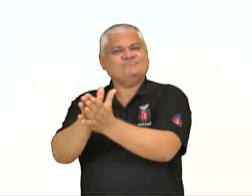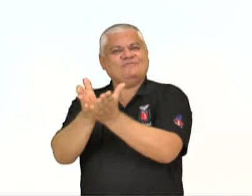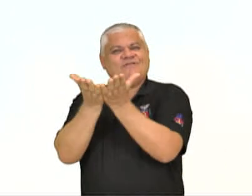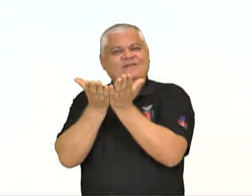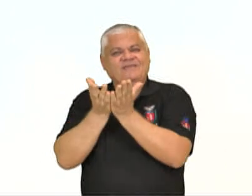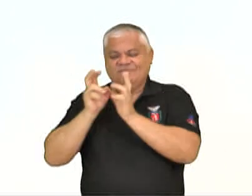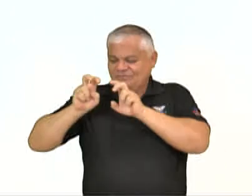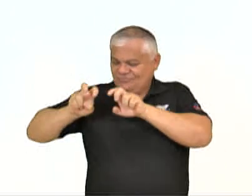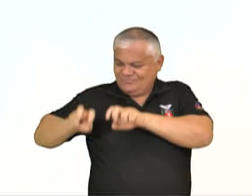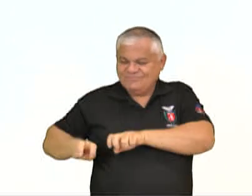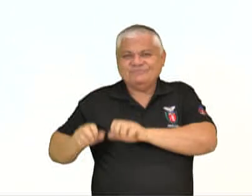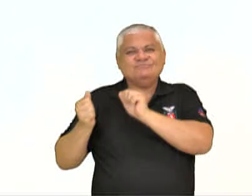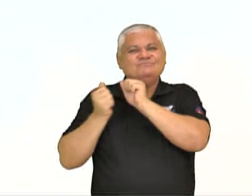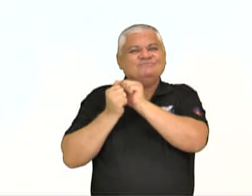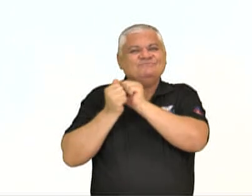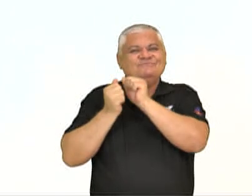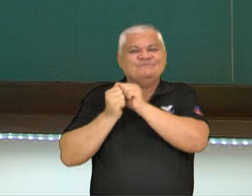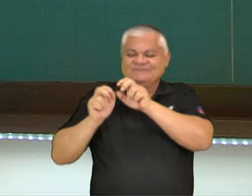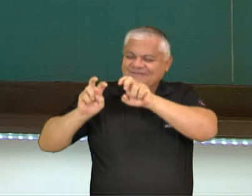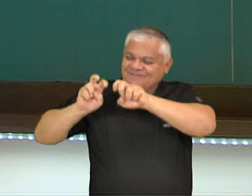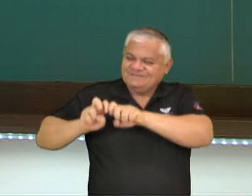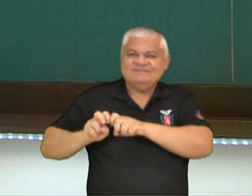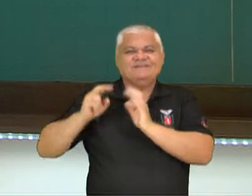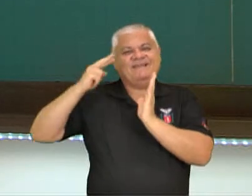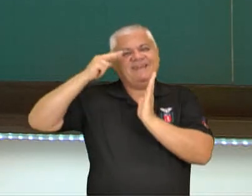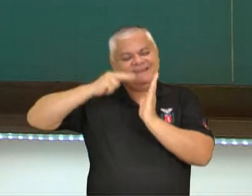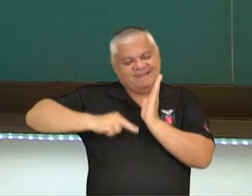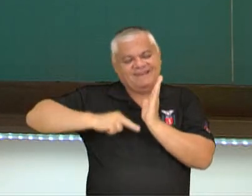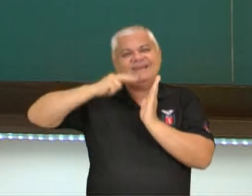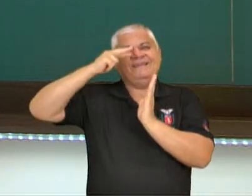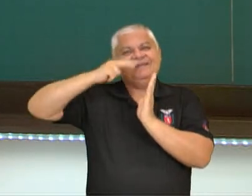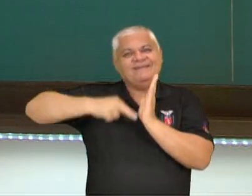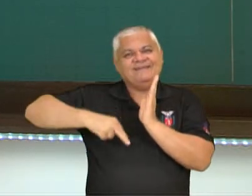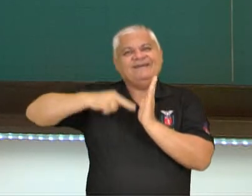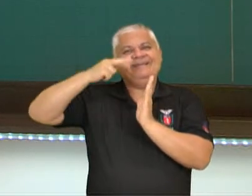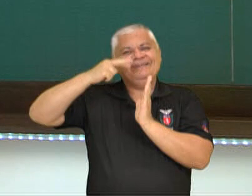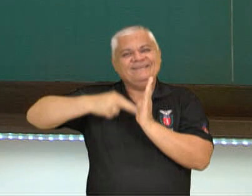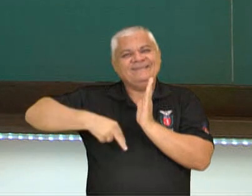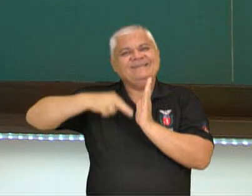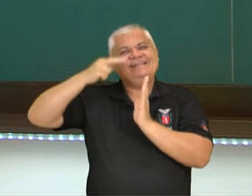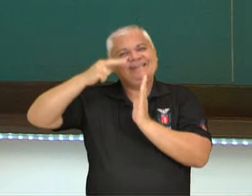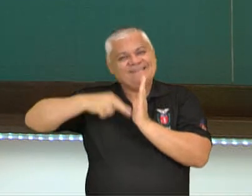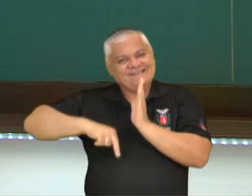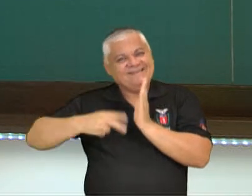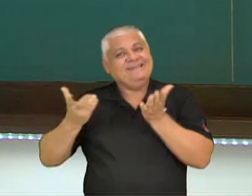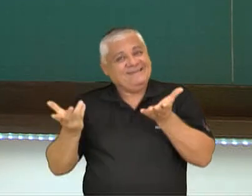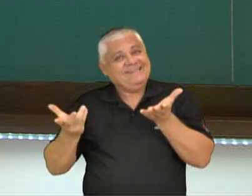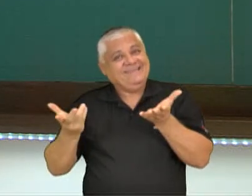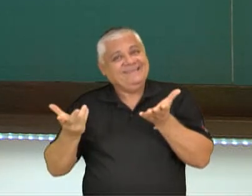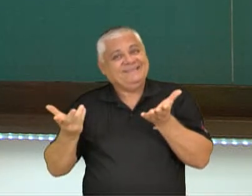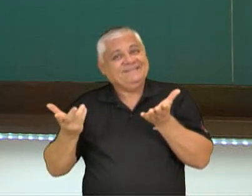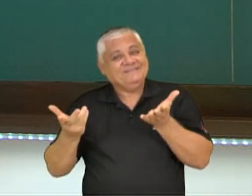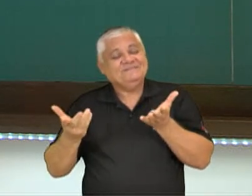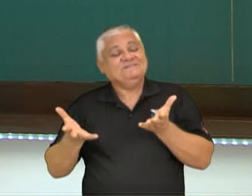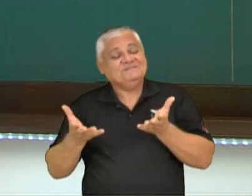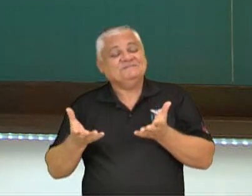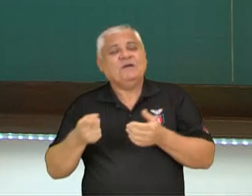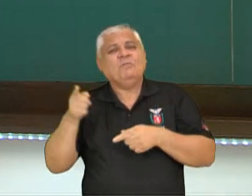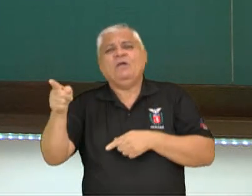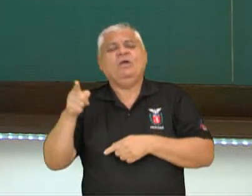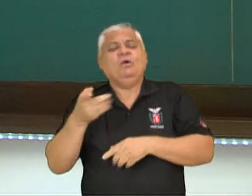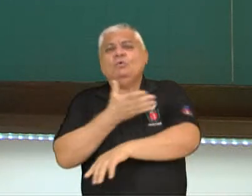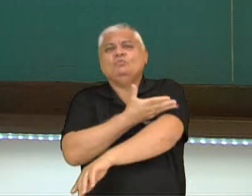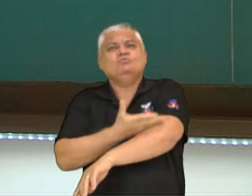passaram o tempo juntos, provavelmente lendo, né? Se vocês escreveram alguma coisa no sentido de dizer que isso talvez não fosse um